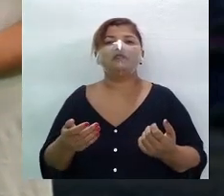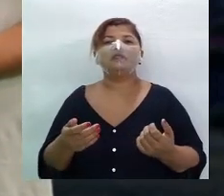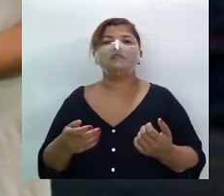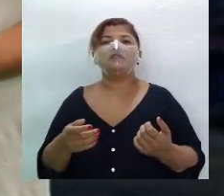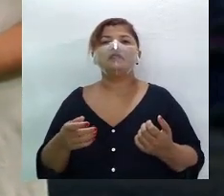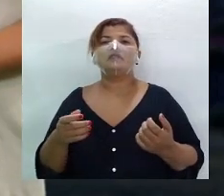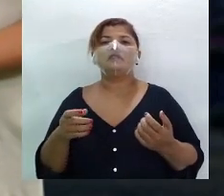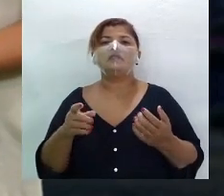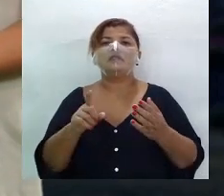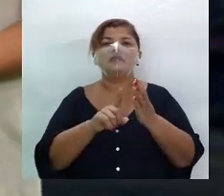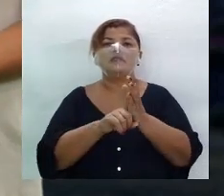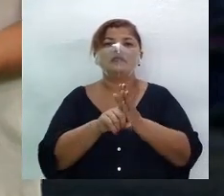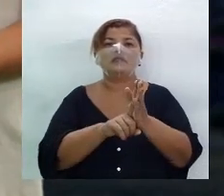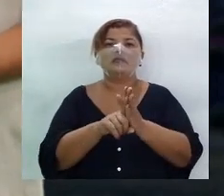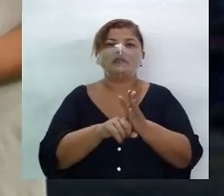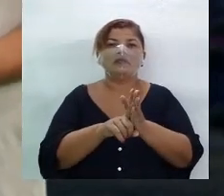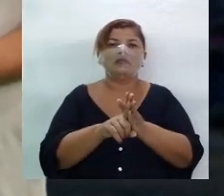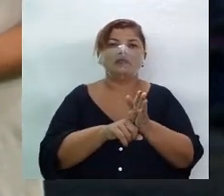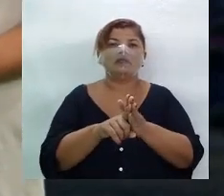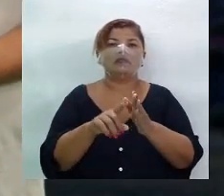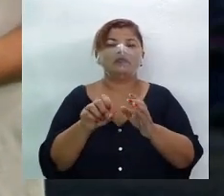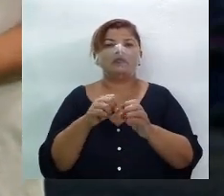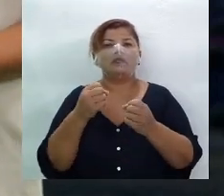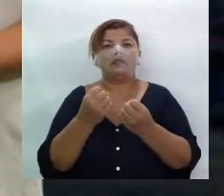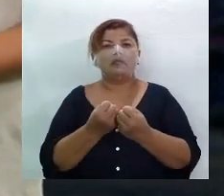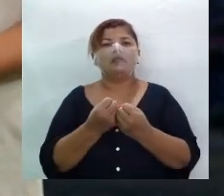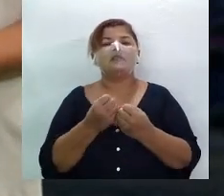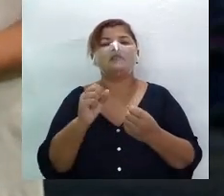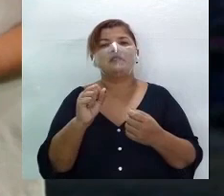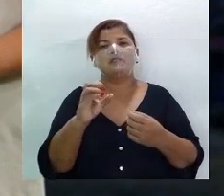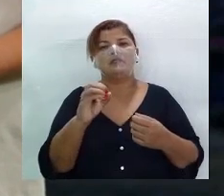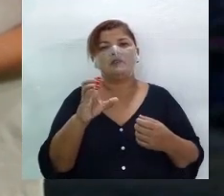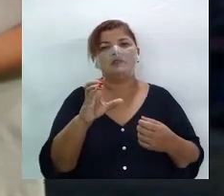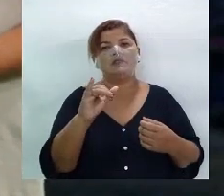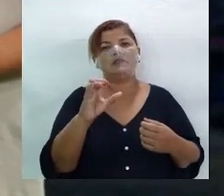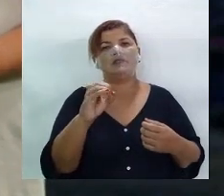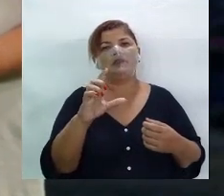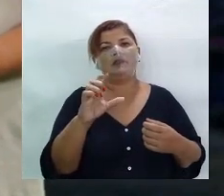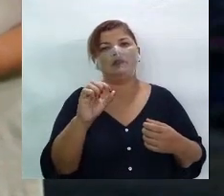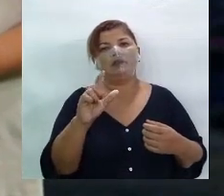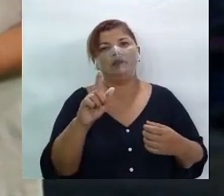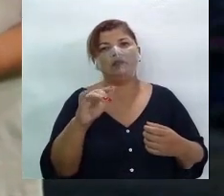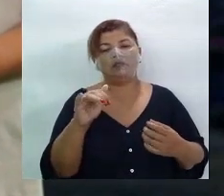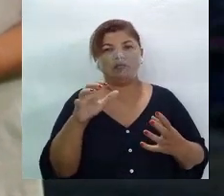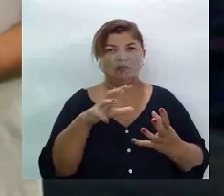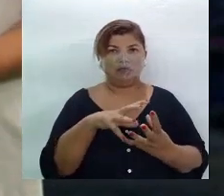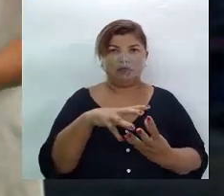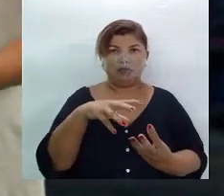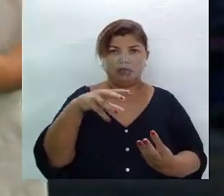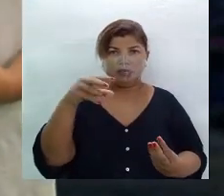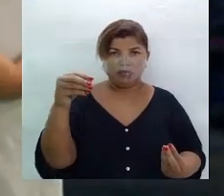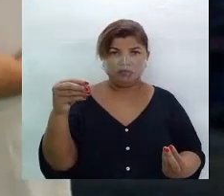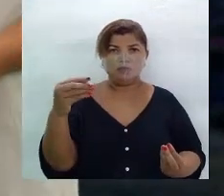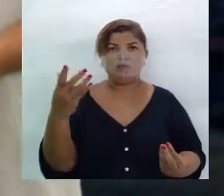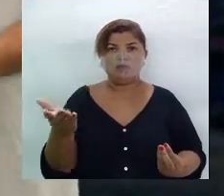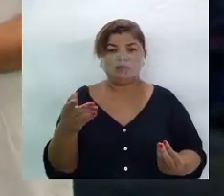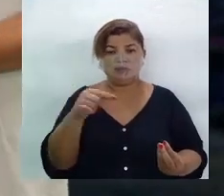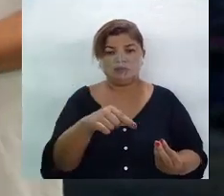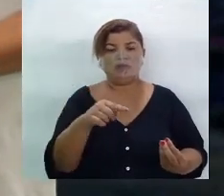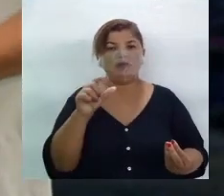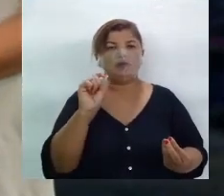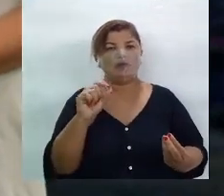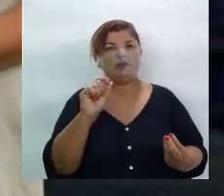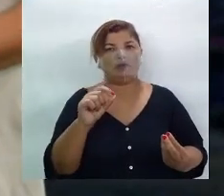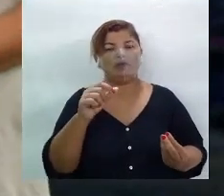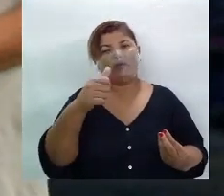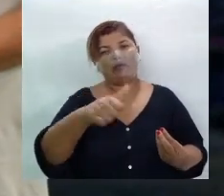de estudo, sociedade sociológica dos fantasmas, uma coisa assim, Sim. em que há uma análise